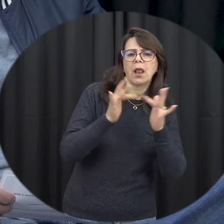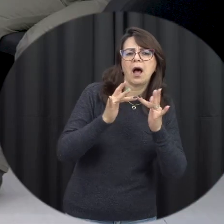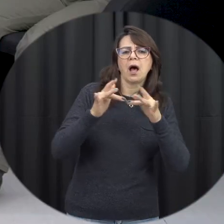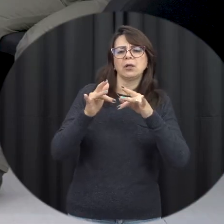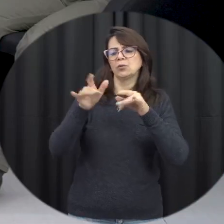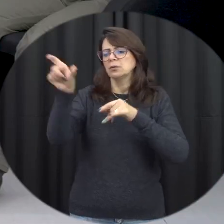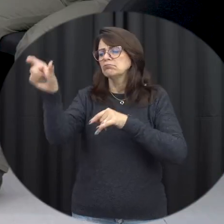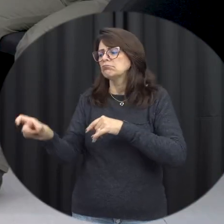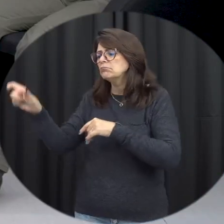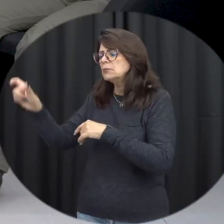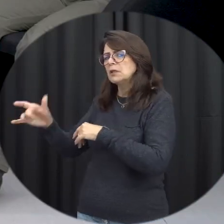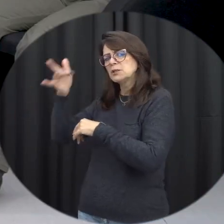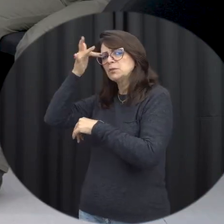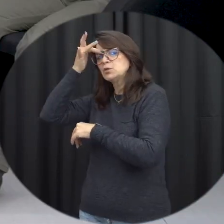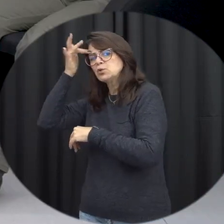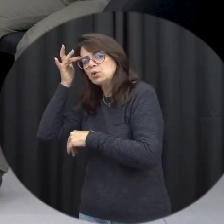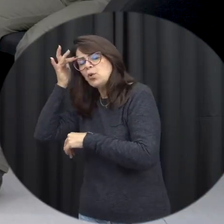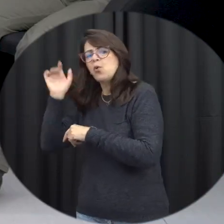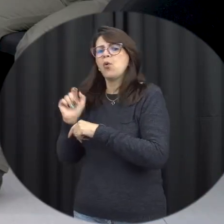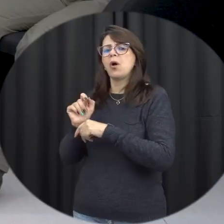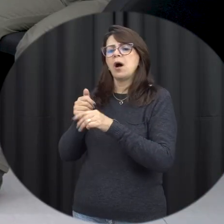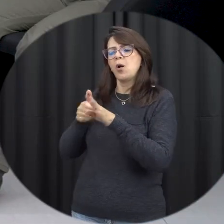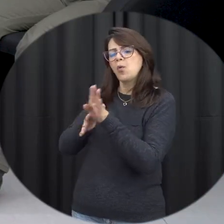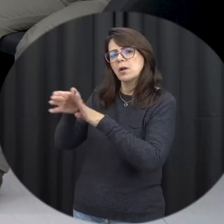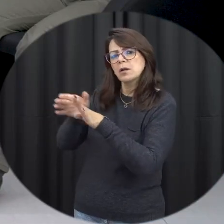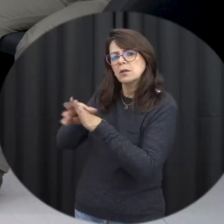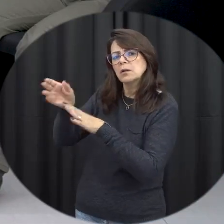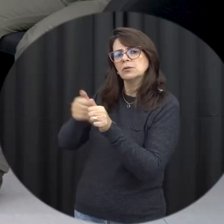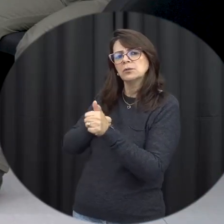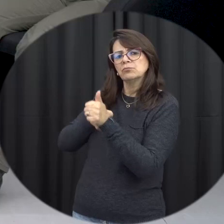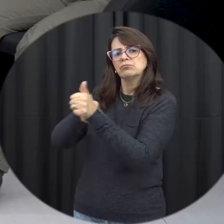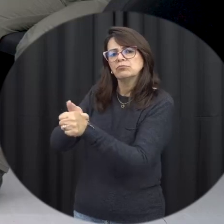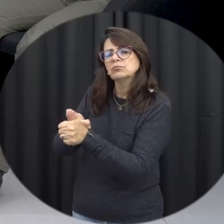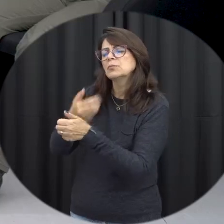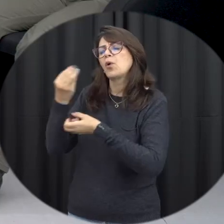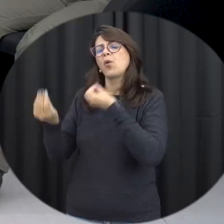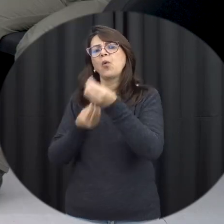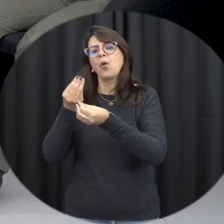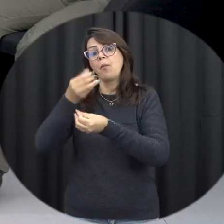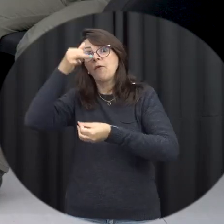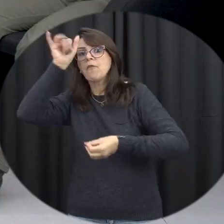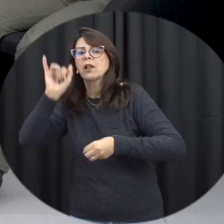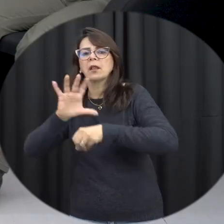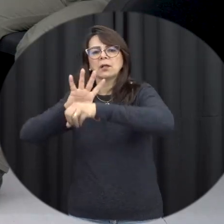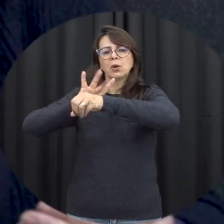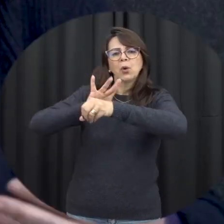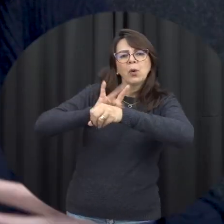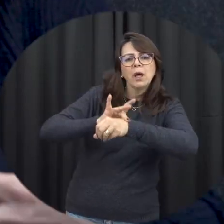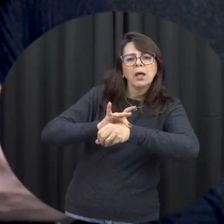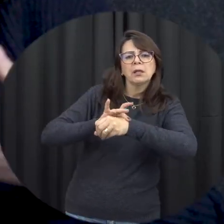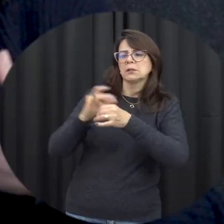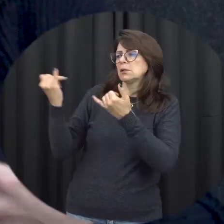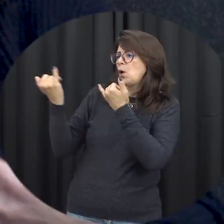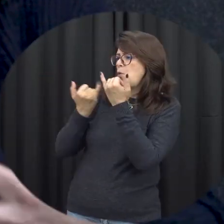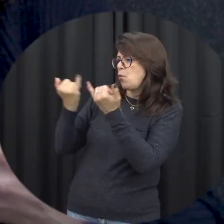com essa pessoa, orientações em relação a como evitar